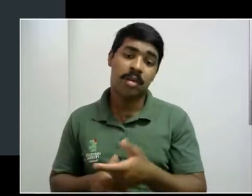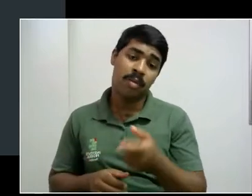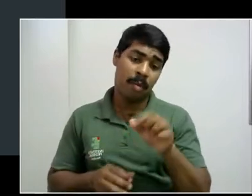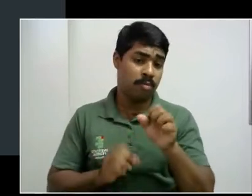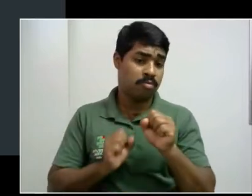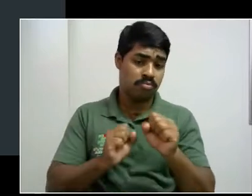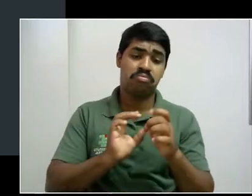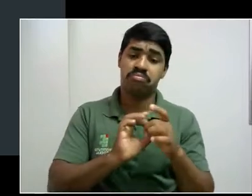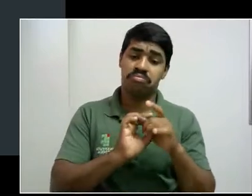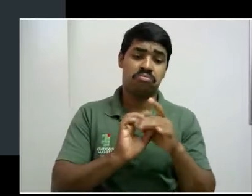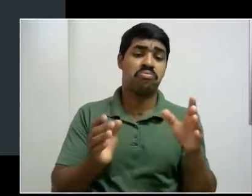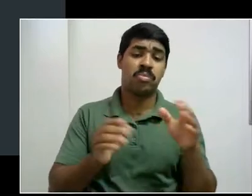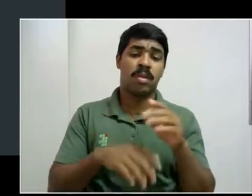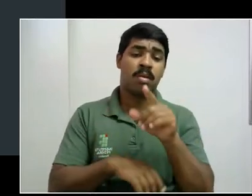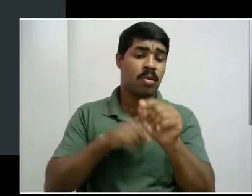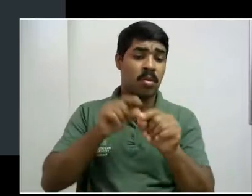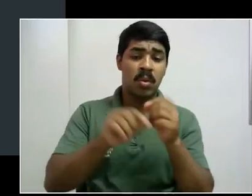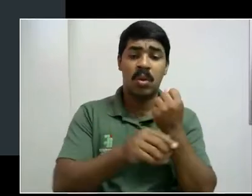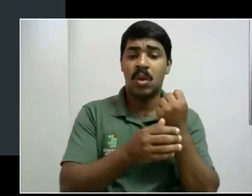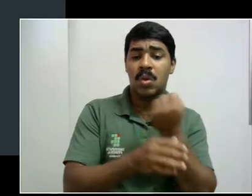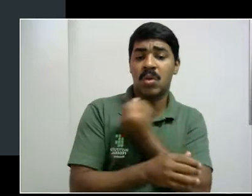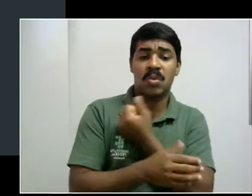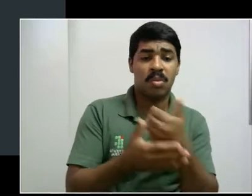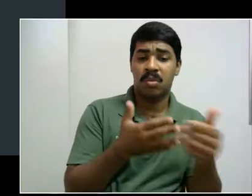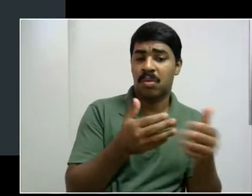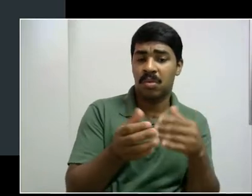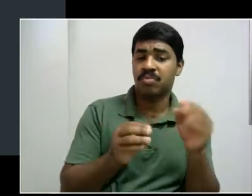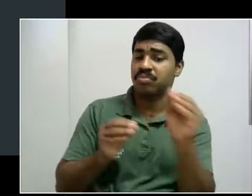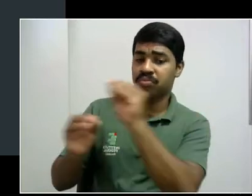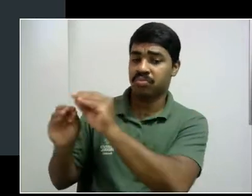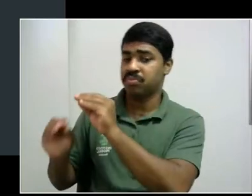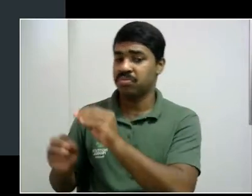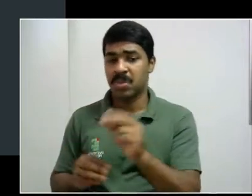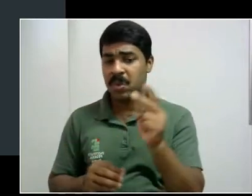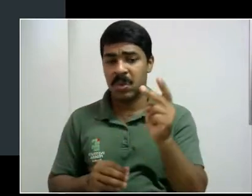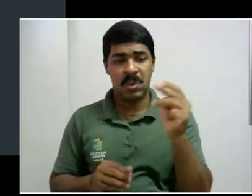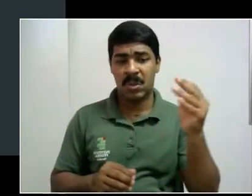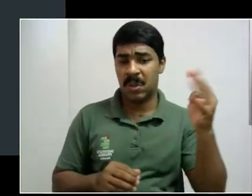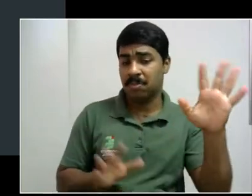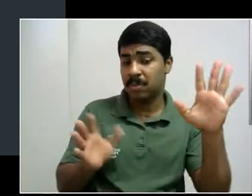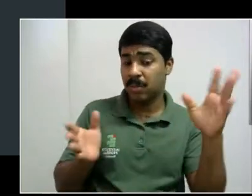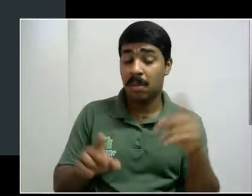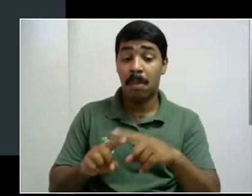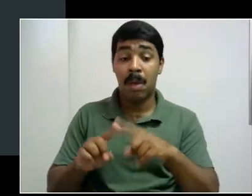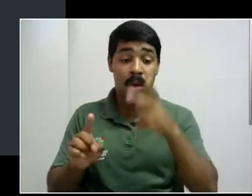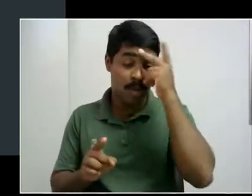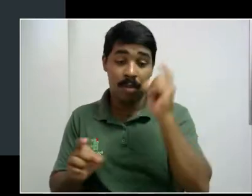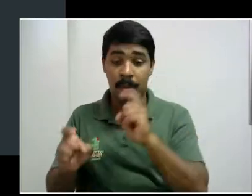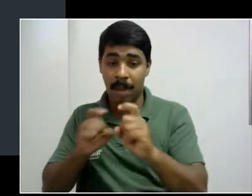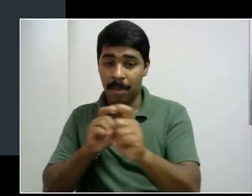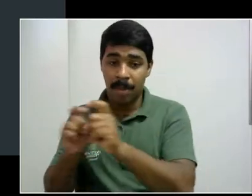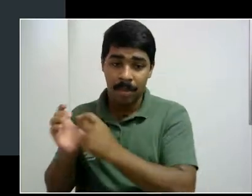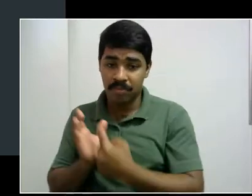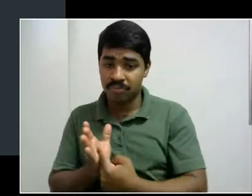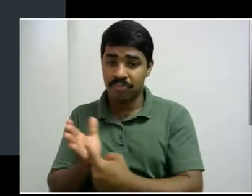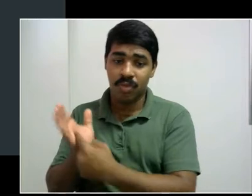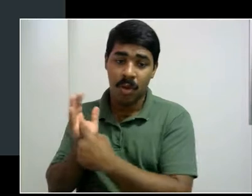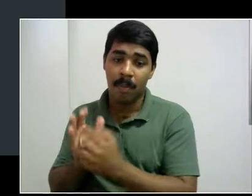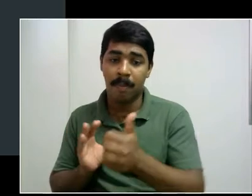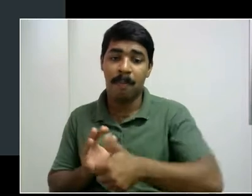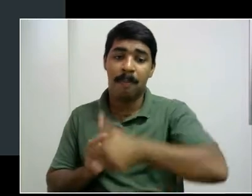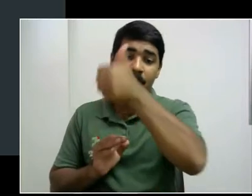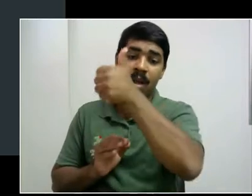poderia usar outros valores, né? 2, 3, 4, mas é uma convenção a gente usar valores